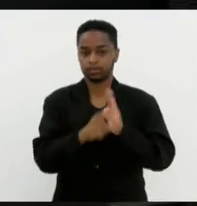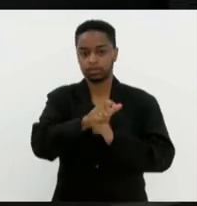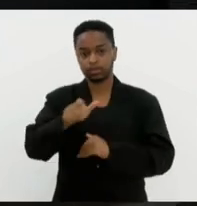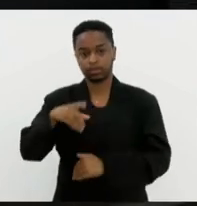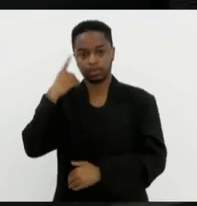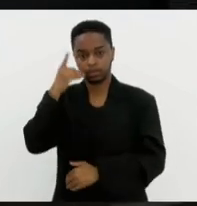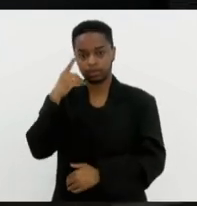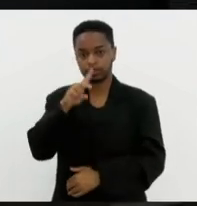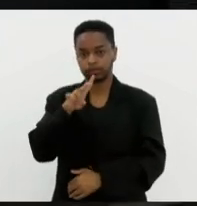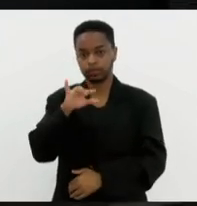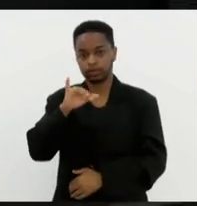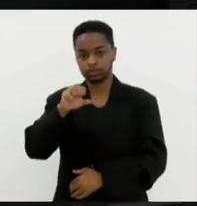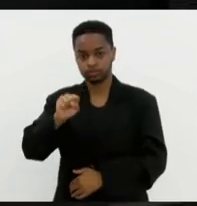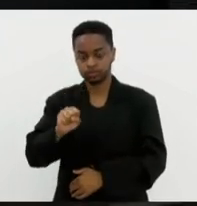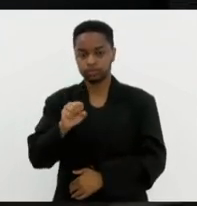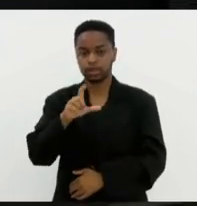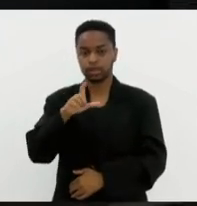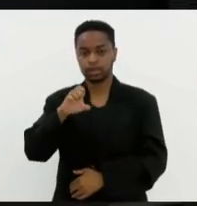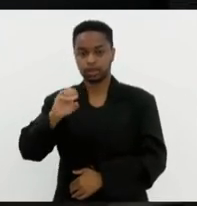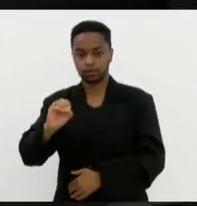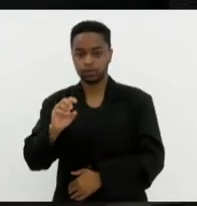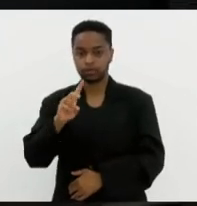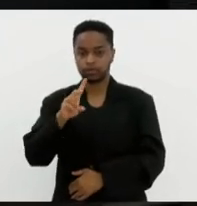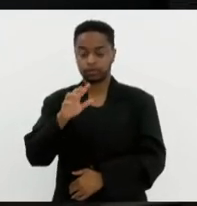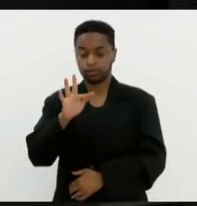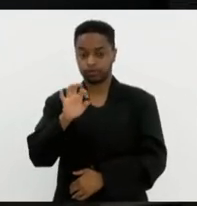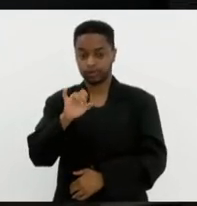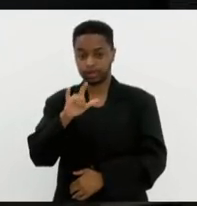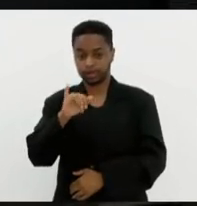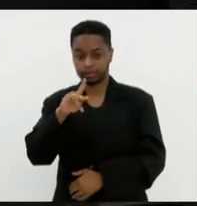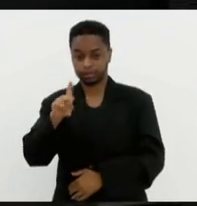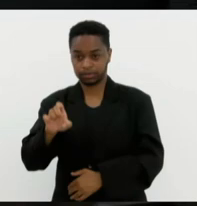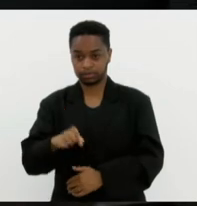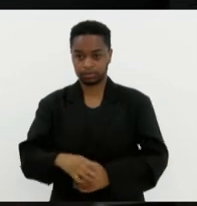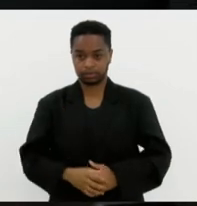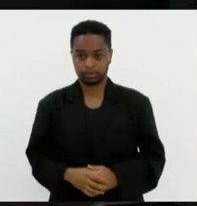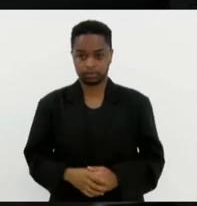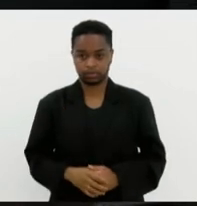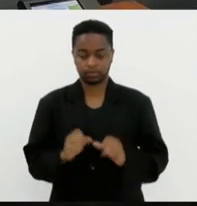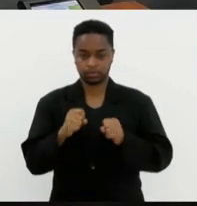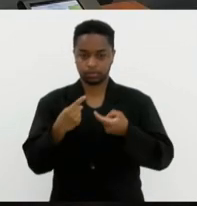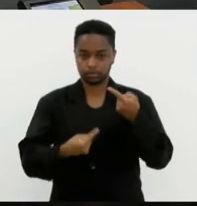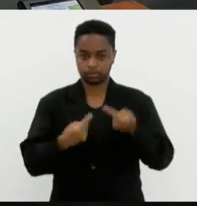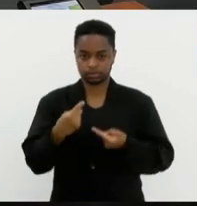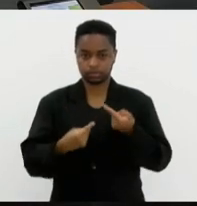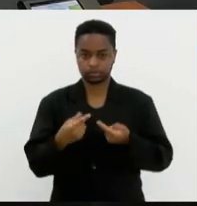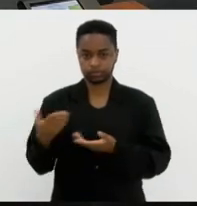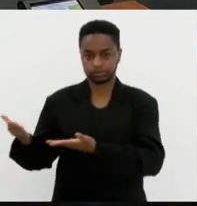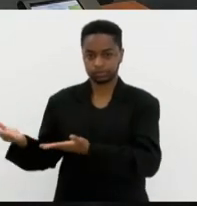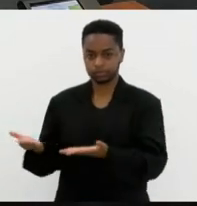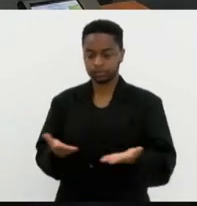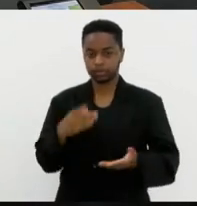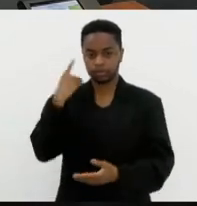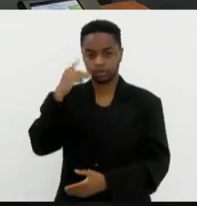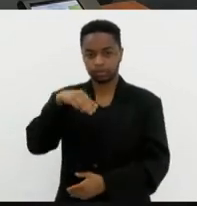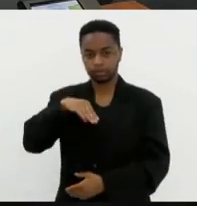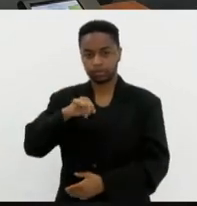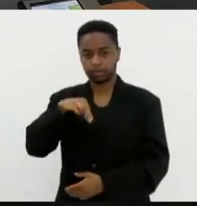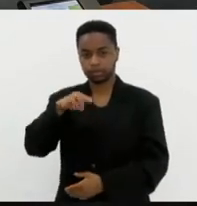deputados Vinícius Cozzolino, Léo Vieira, Felipe Soares e Vinícius Cozzolino. Em discussão, para discutir, deputado Carlos